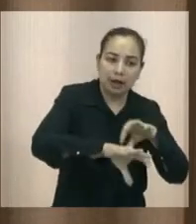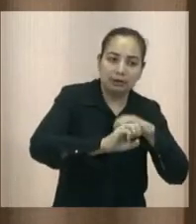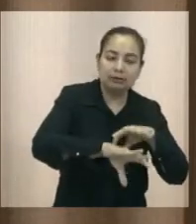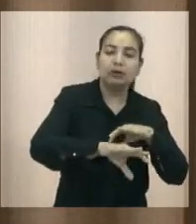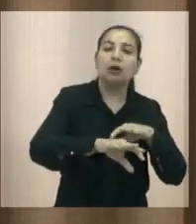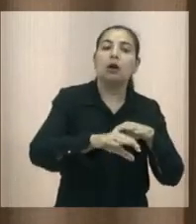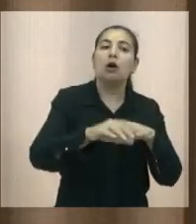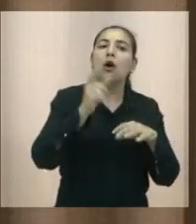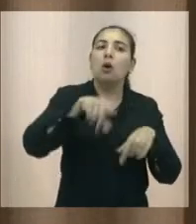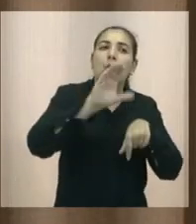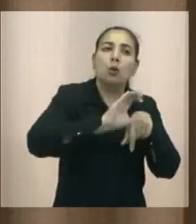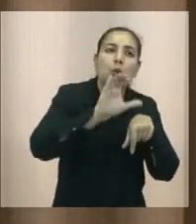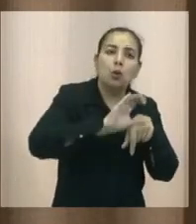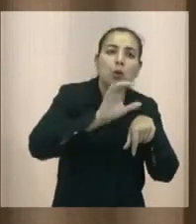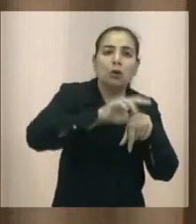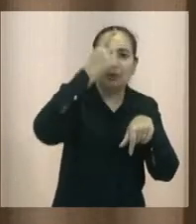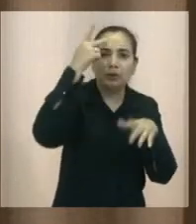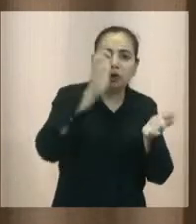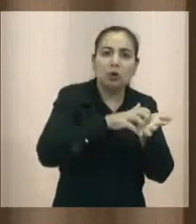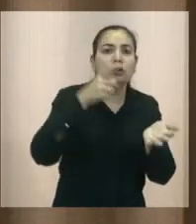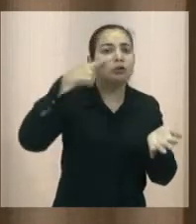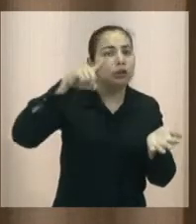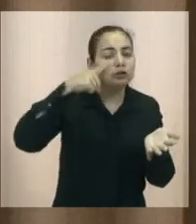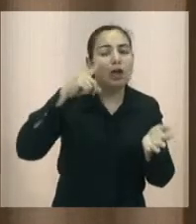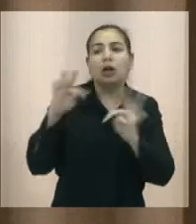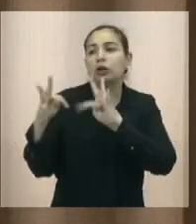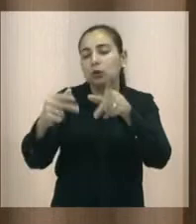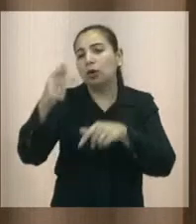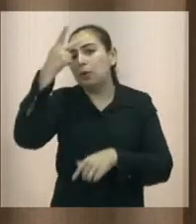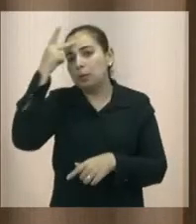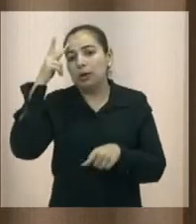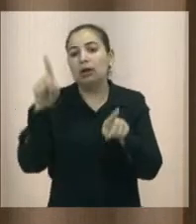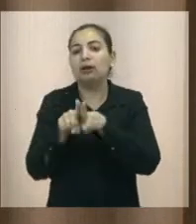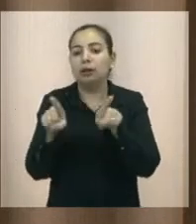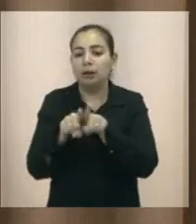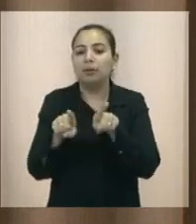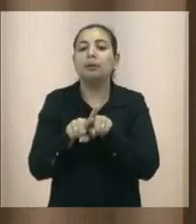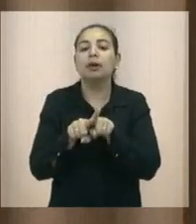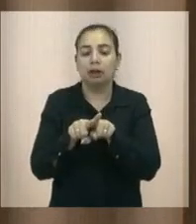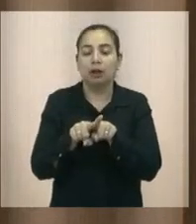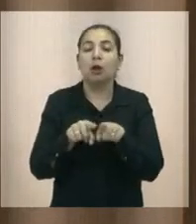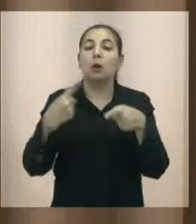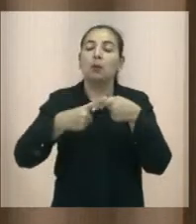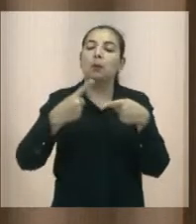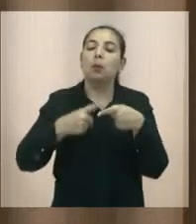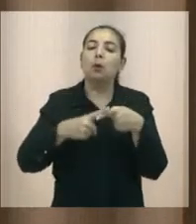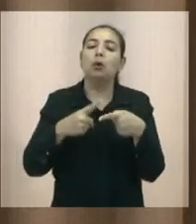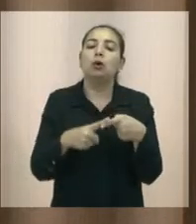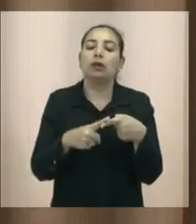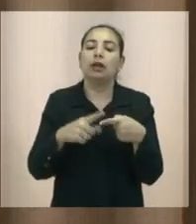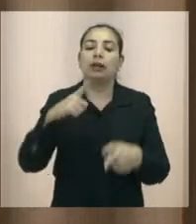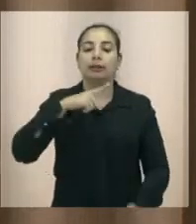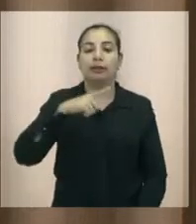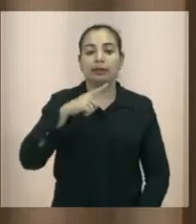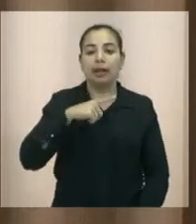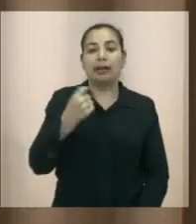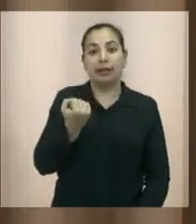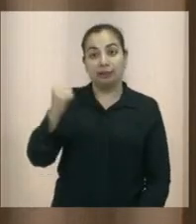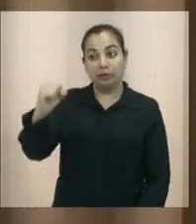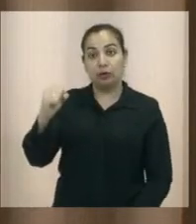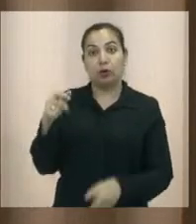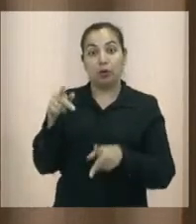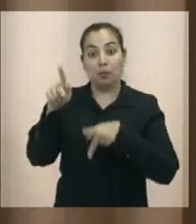dos colaboradores, dos estagiários e da população da maneira geral também. Como eu falei, esse projeto Defensores